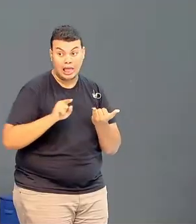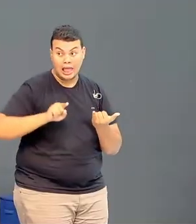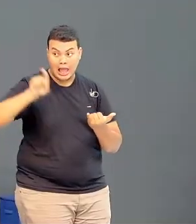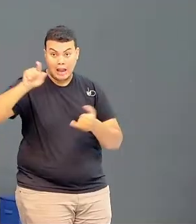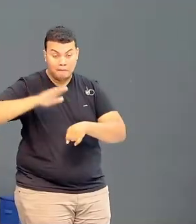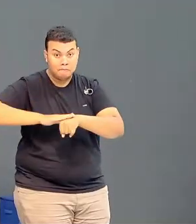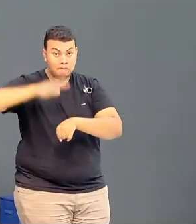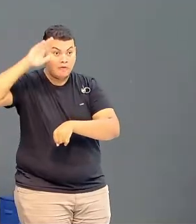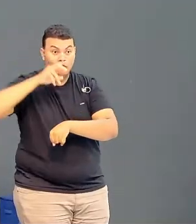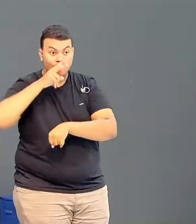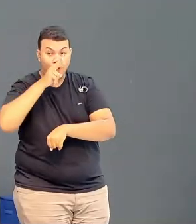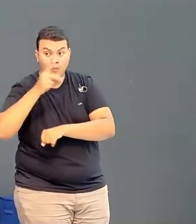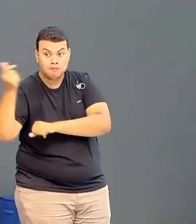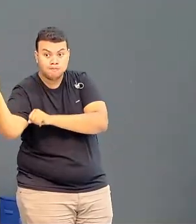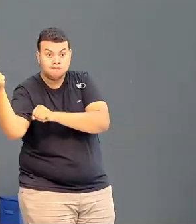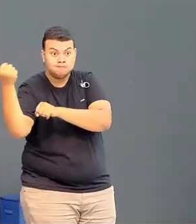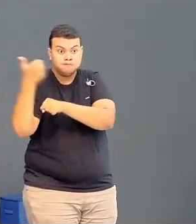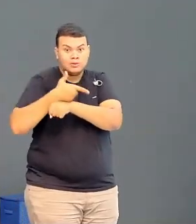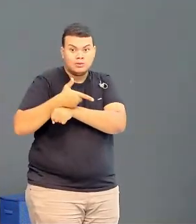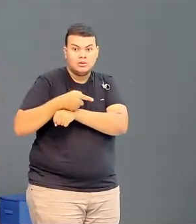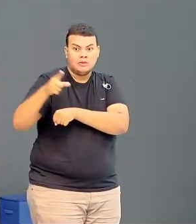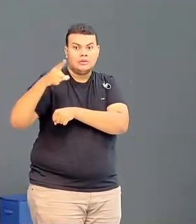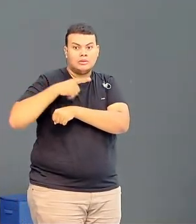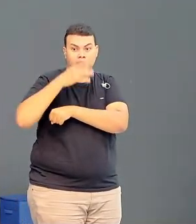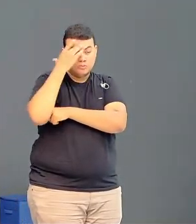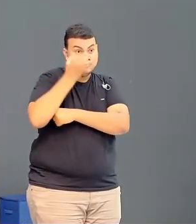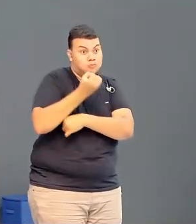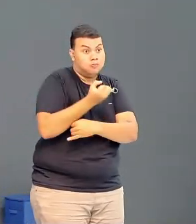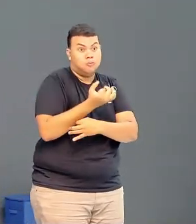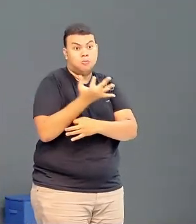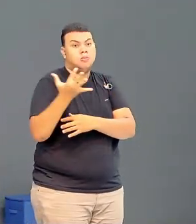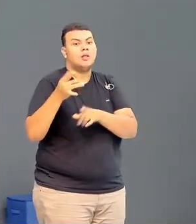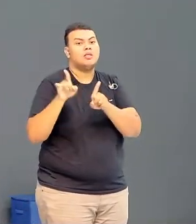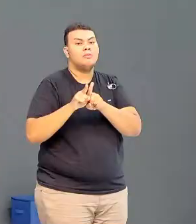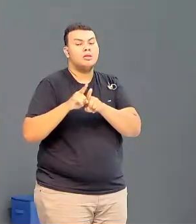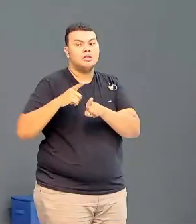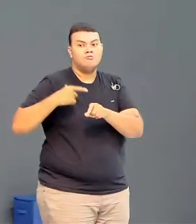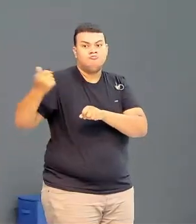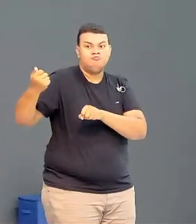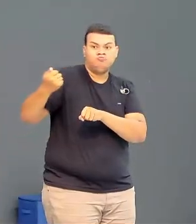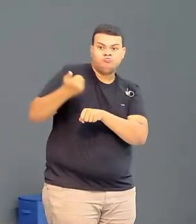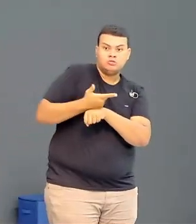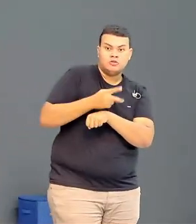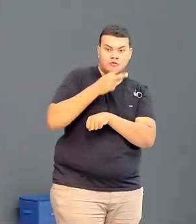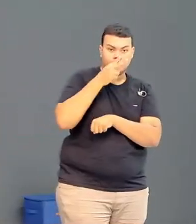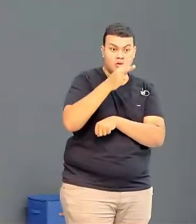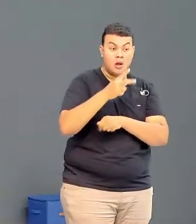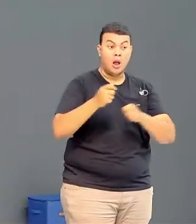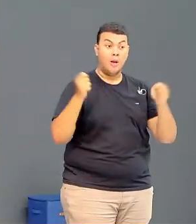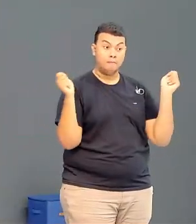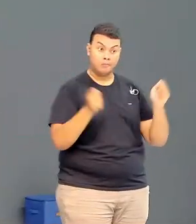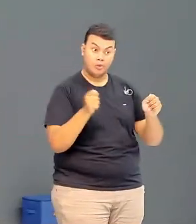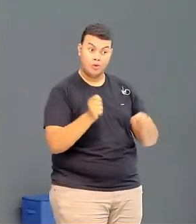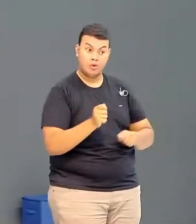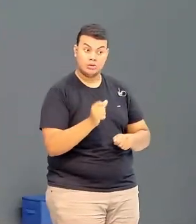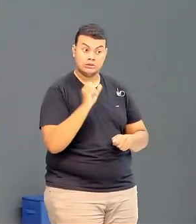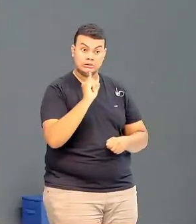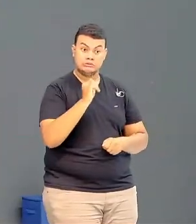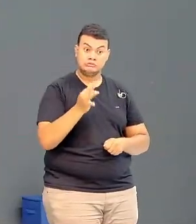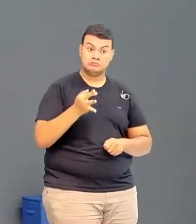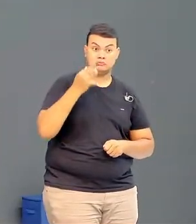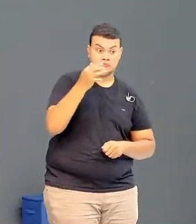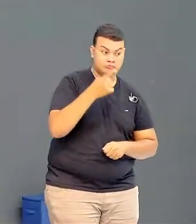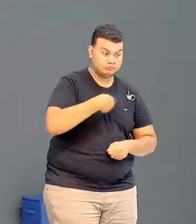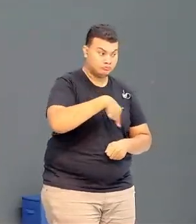nós, eles são mais numerosos e mais fortes. Pode acontecer que a